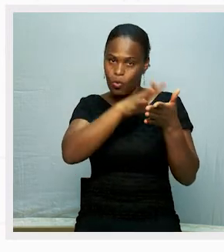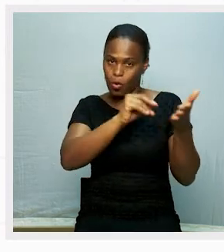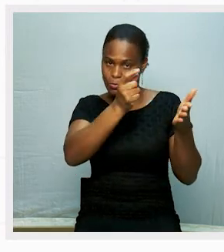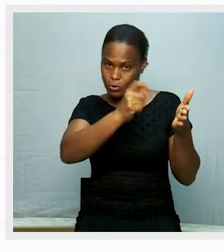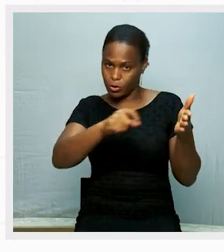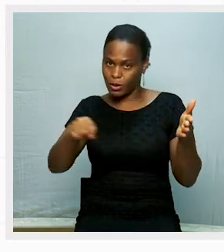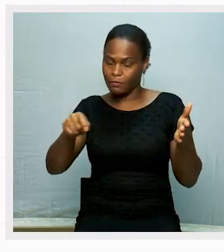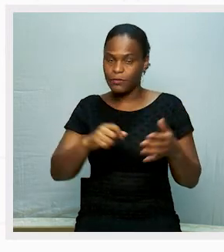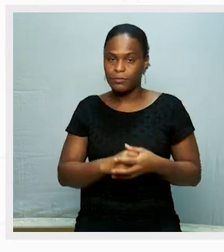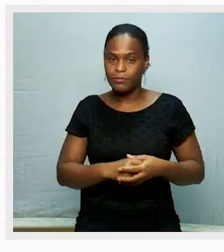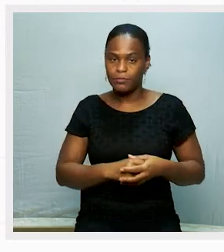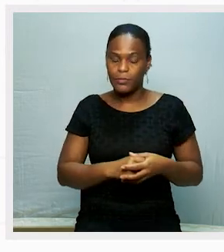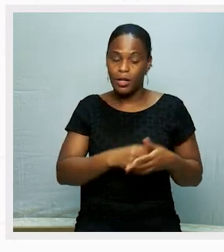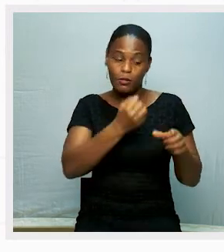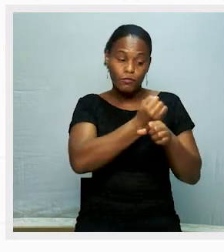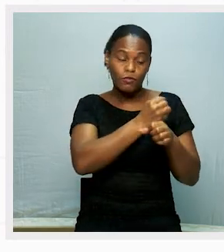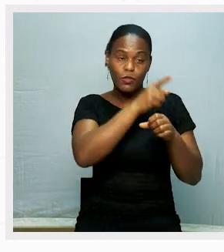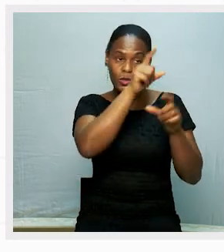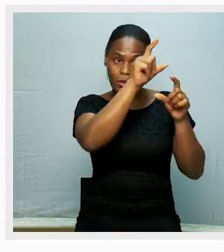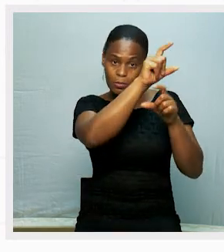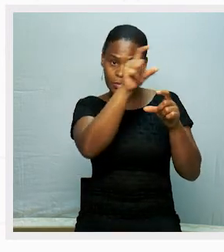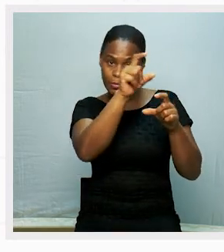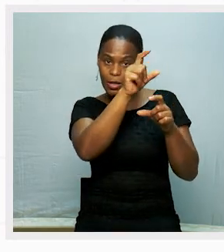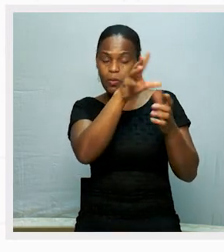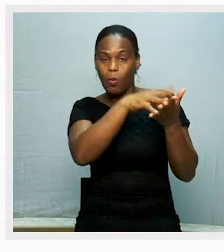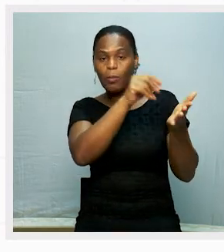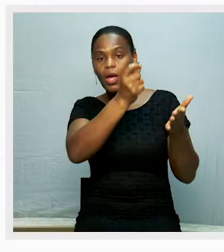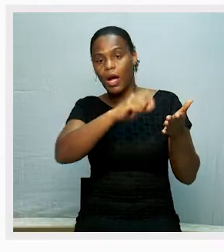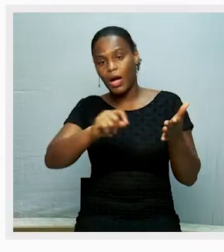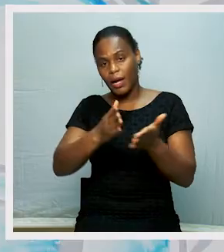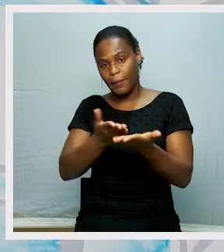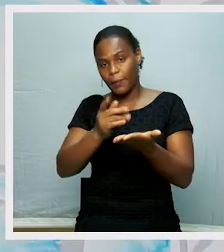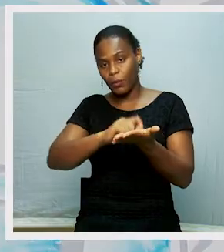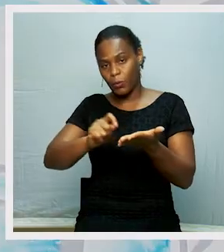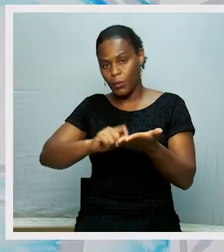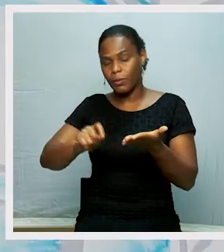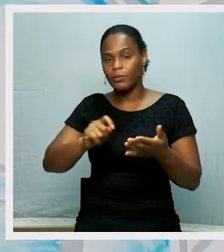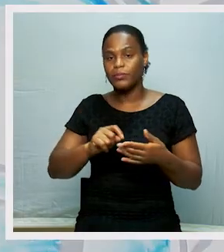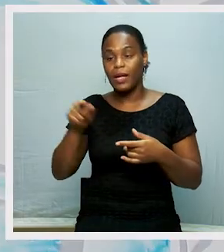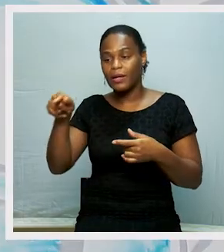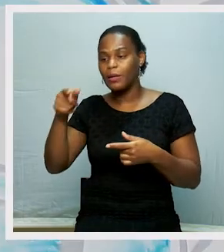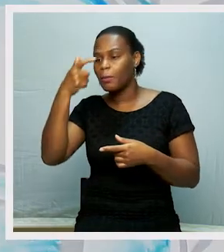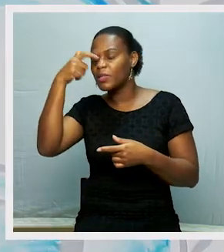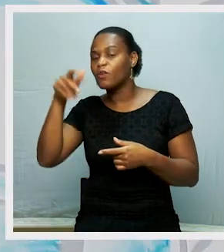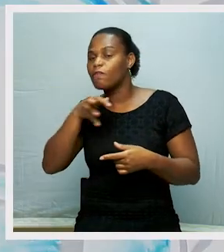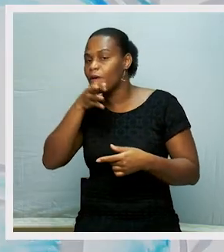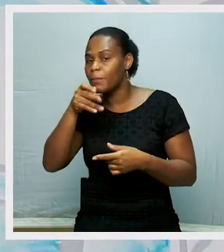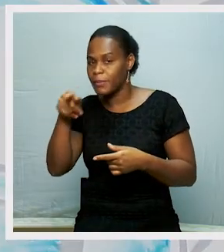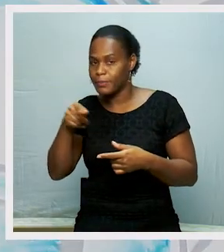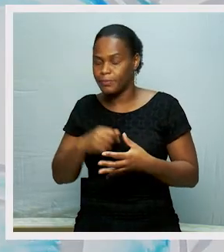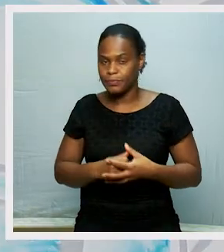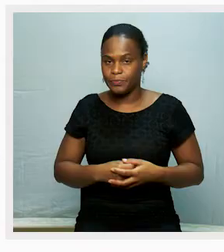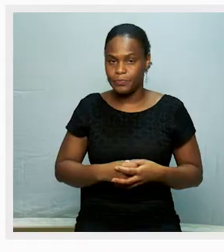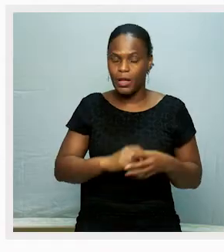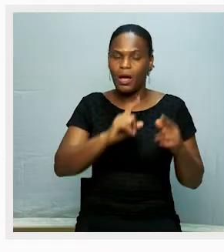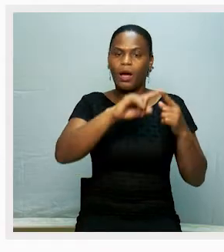isto. Funções, do outro lado, membros da família. A primeira função,